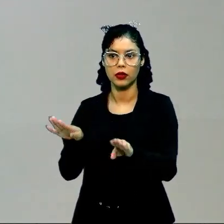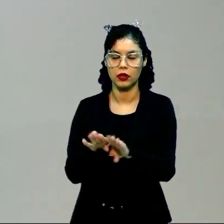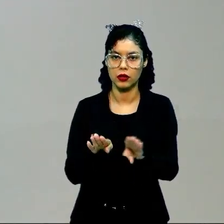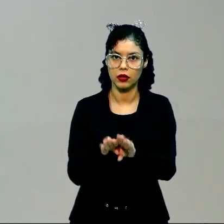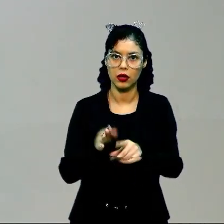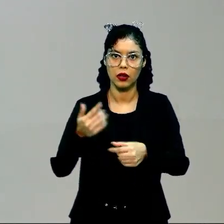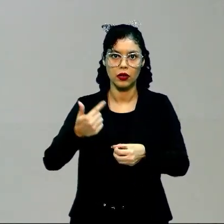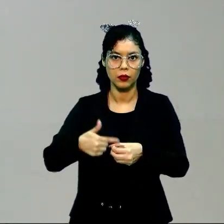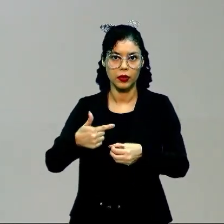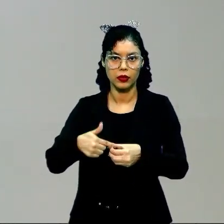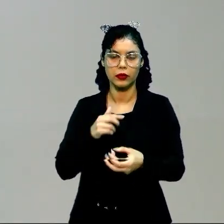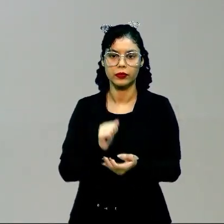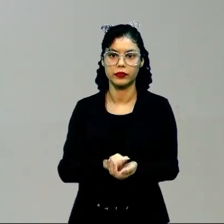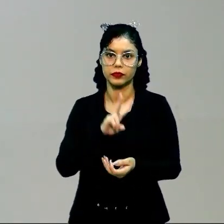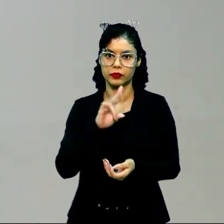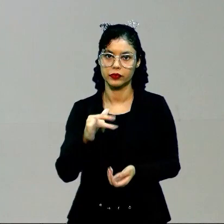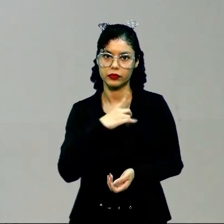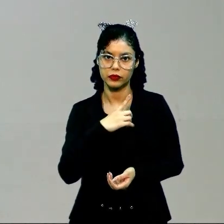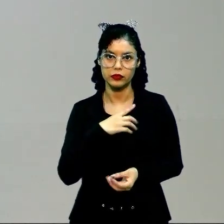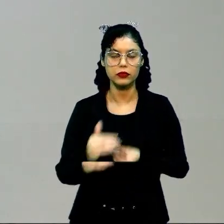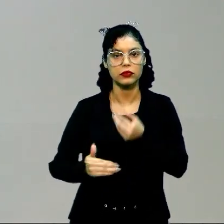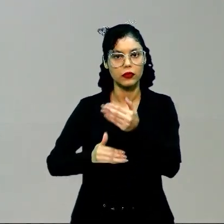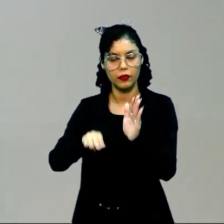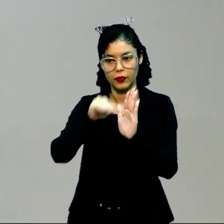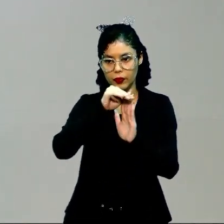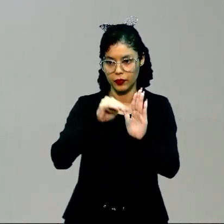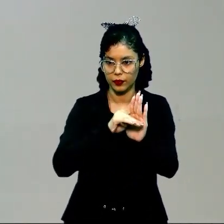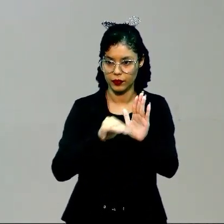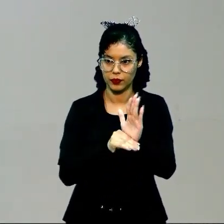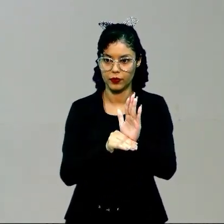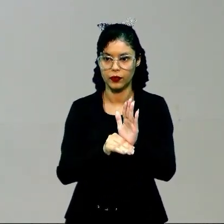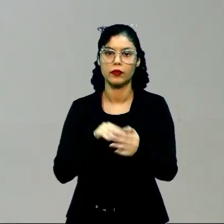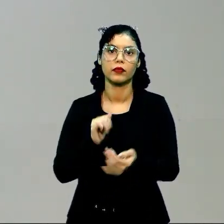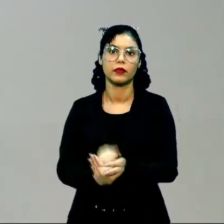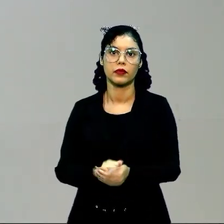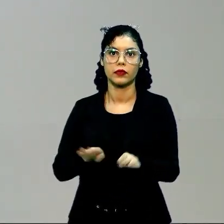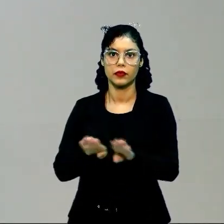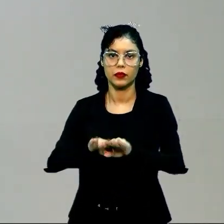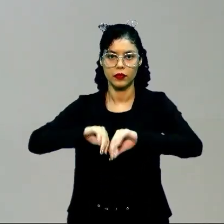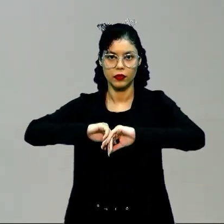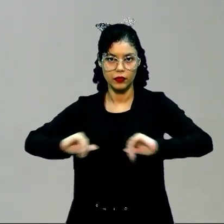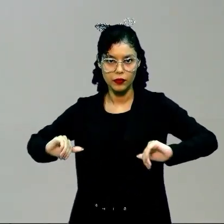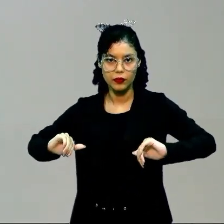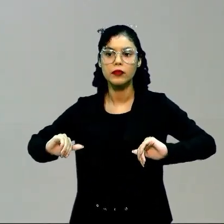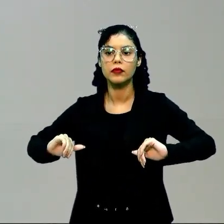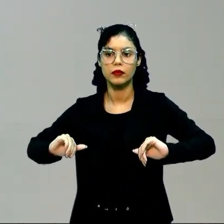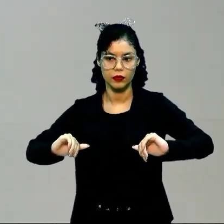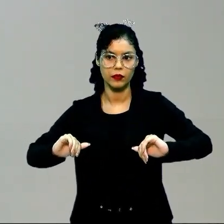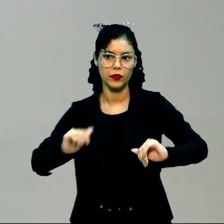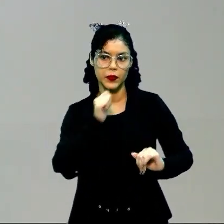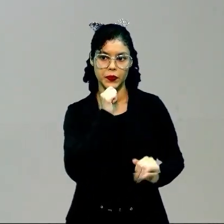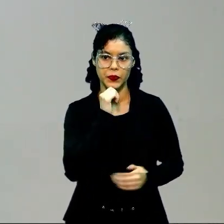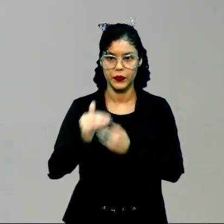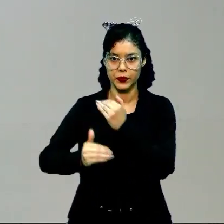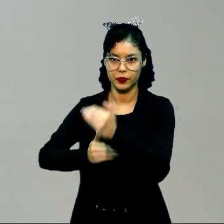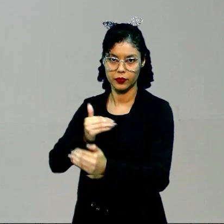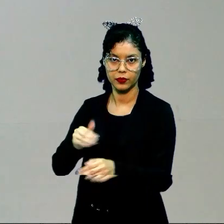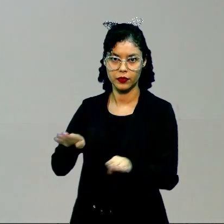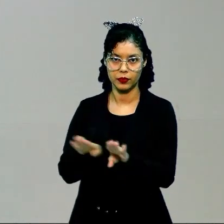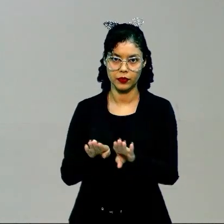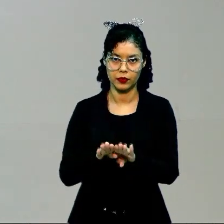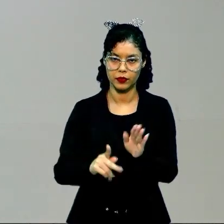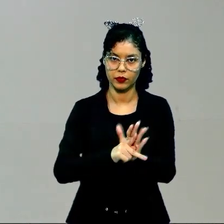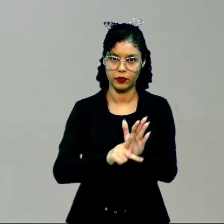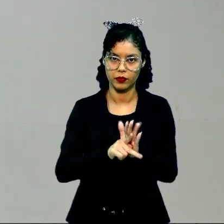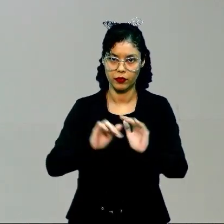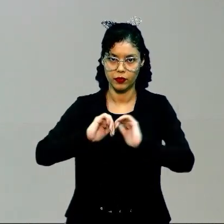de petróleo, nós vamos ter as fases do petróleo sendo separadas daquele líquido bruto e esse processo ele é separado por